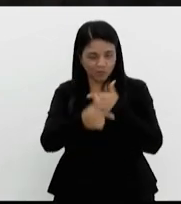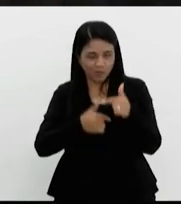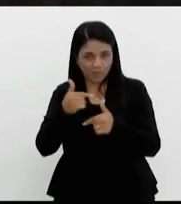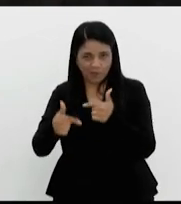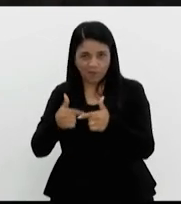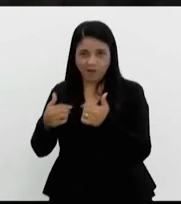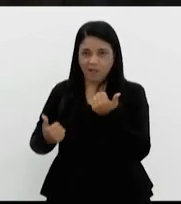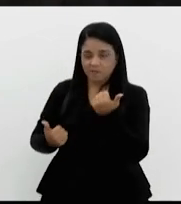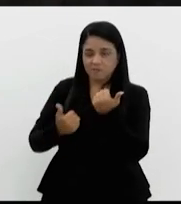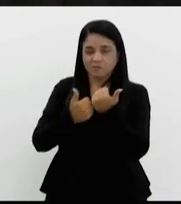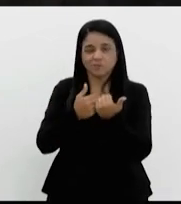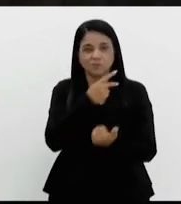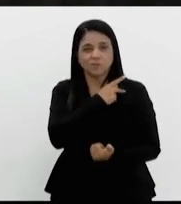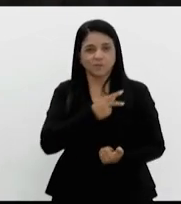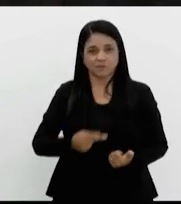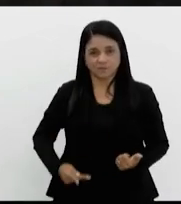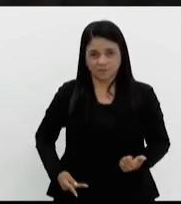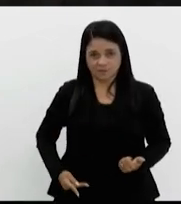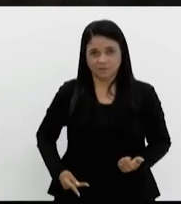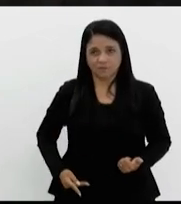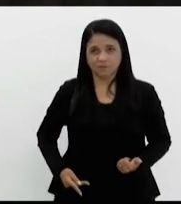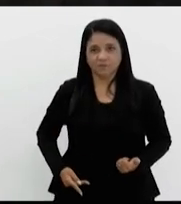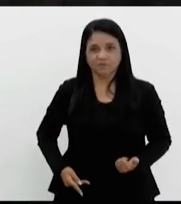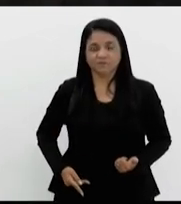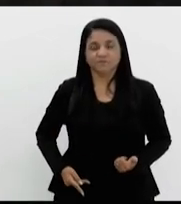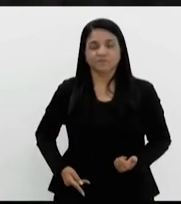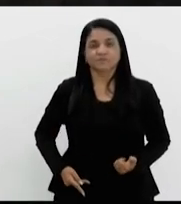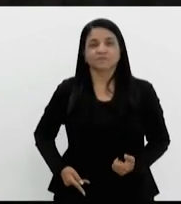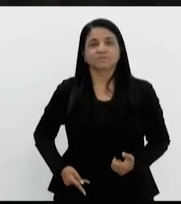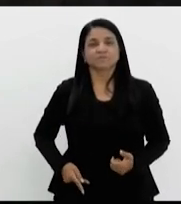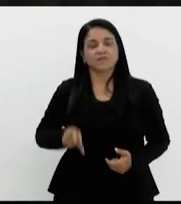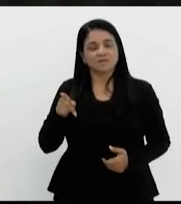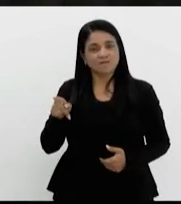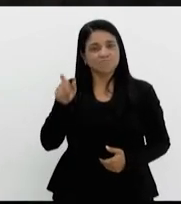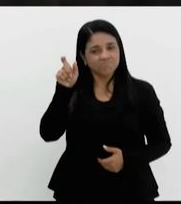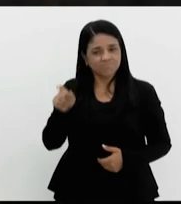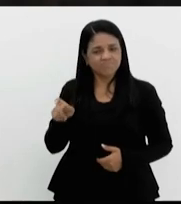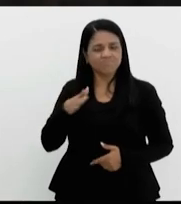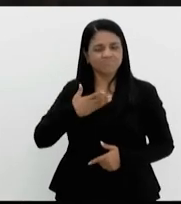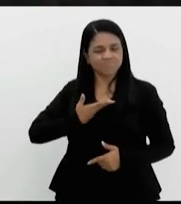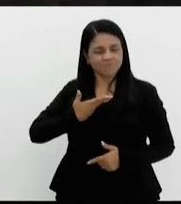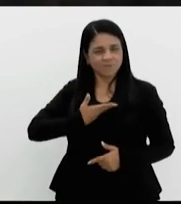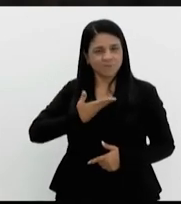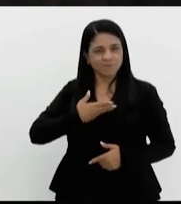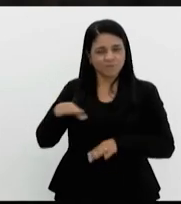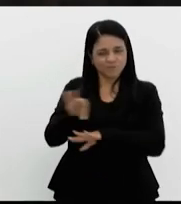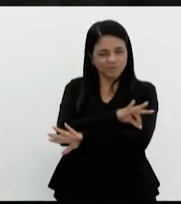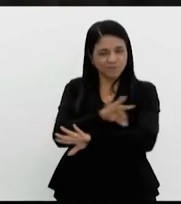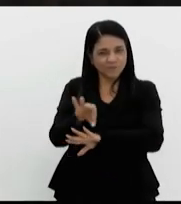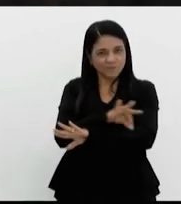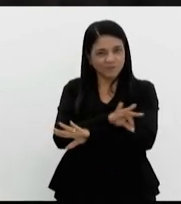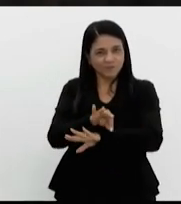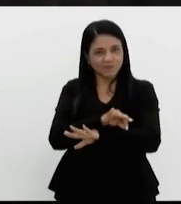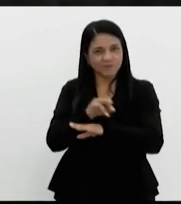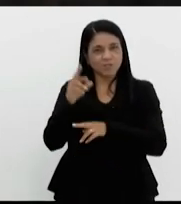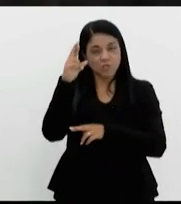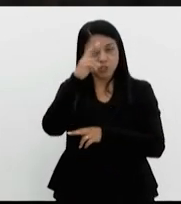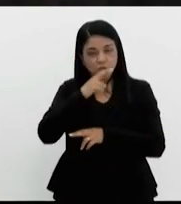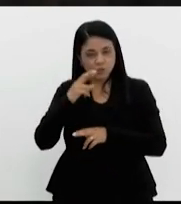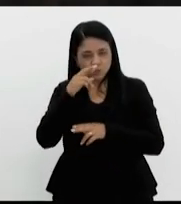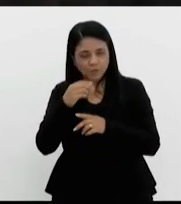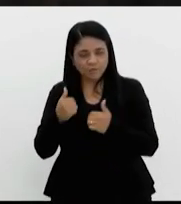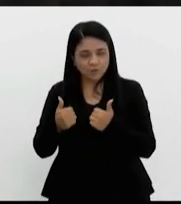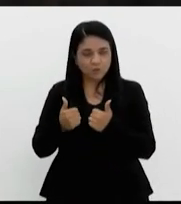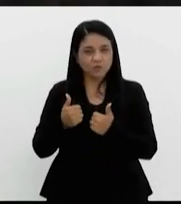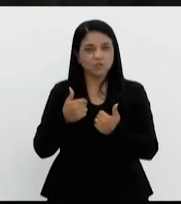do presidente, de um presidente, e ele foi meu engenheiro, supervisor de obra lá